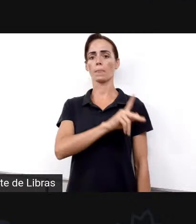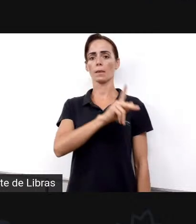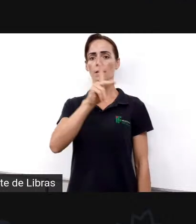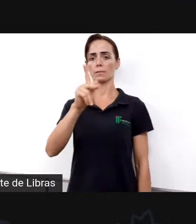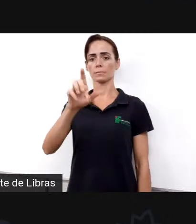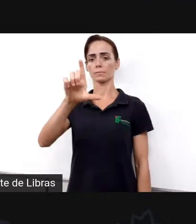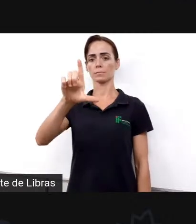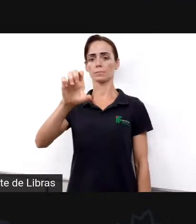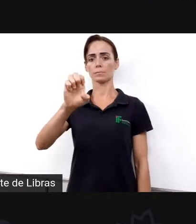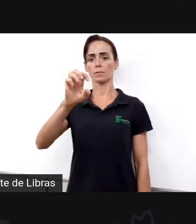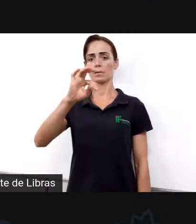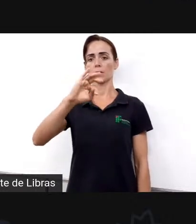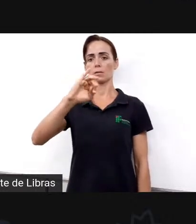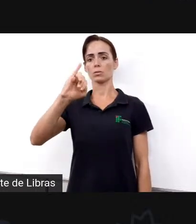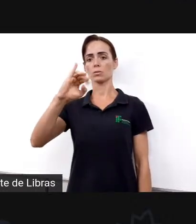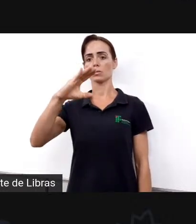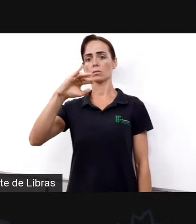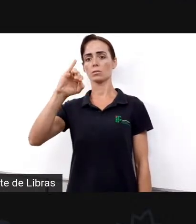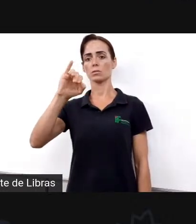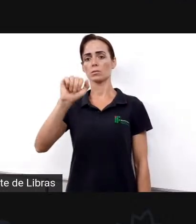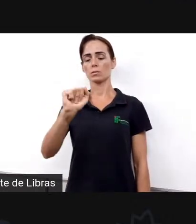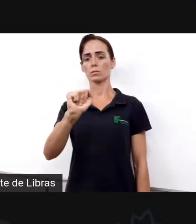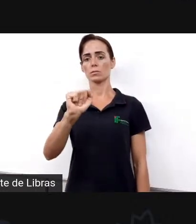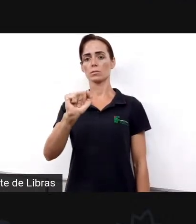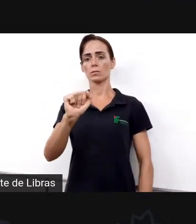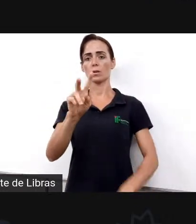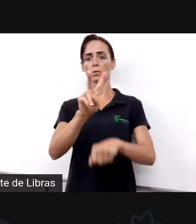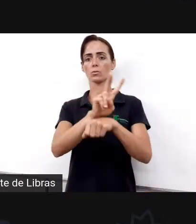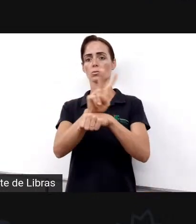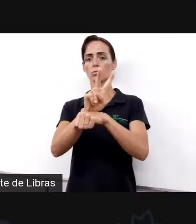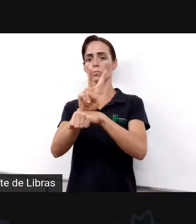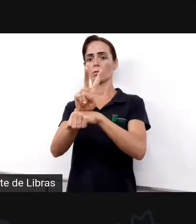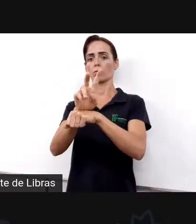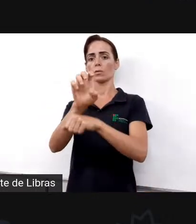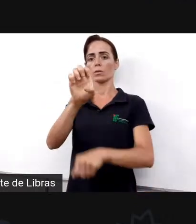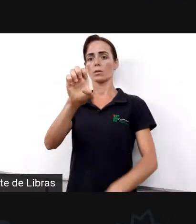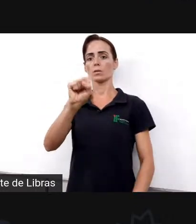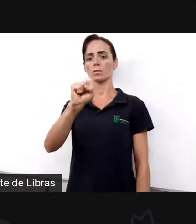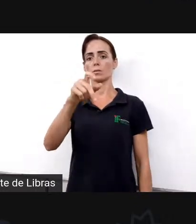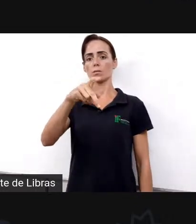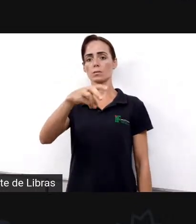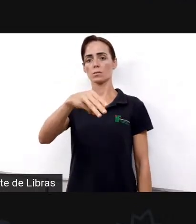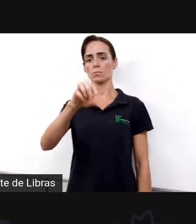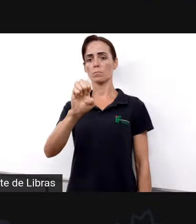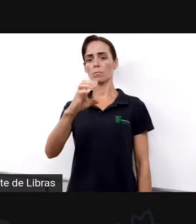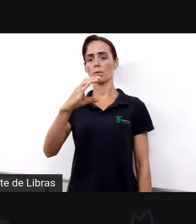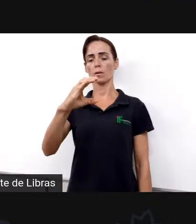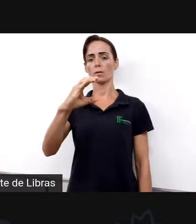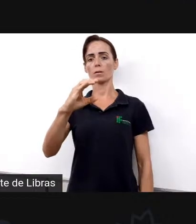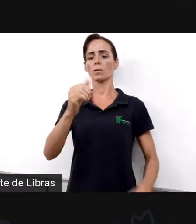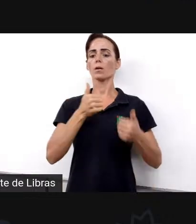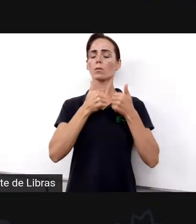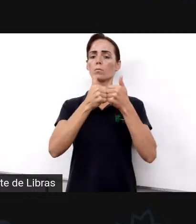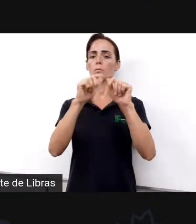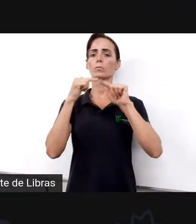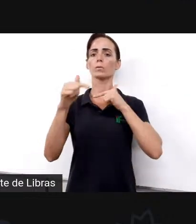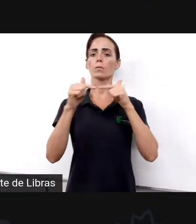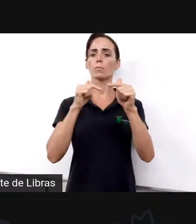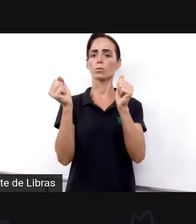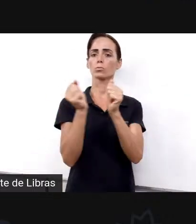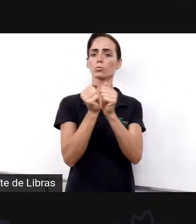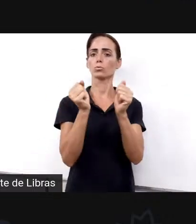Letícia Preicher, supervisora da SMEC, que acompanhou os trabalhos com a professora